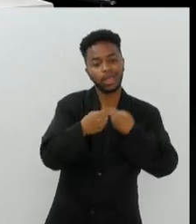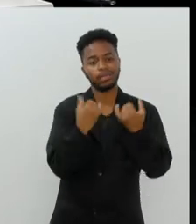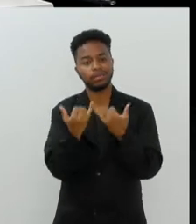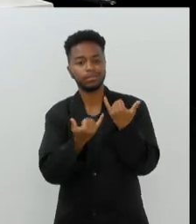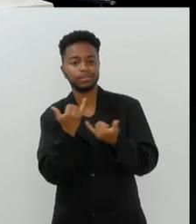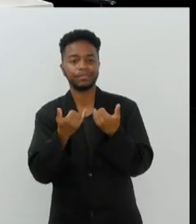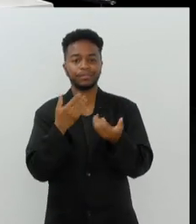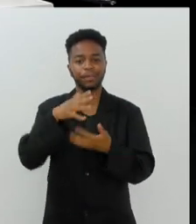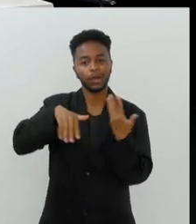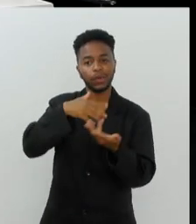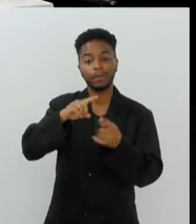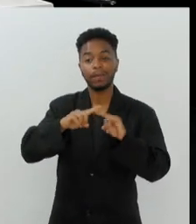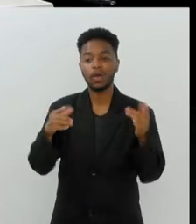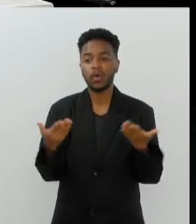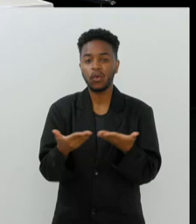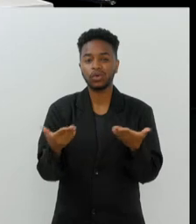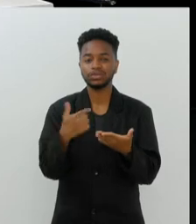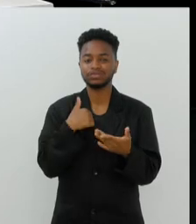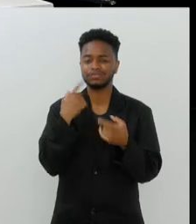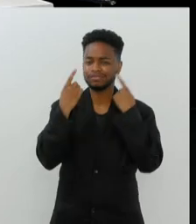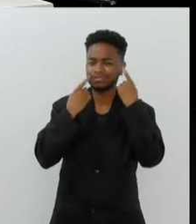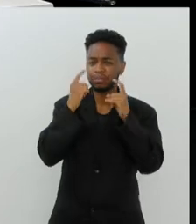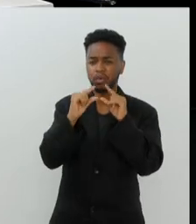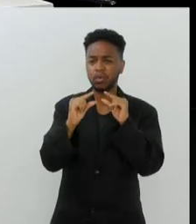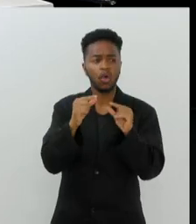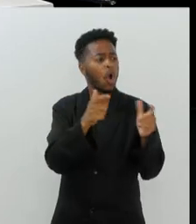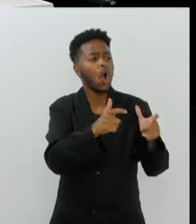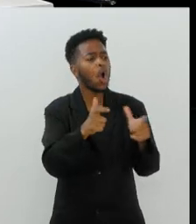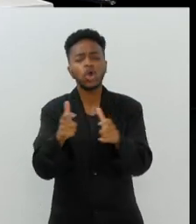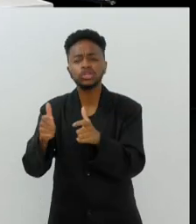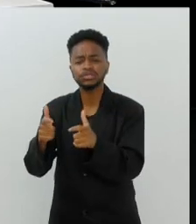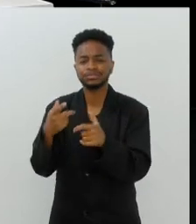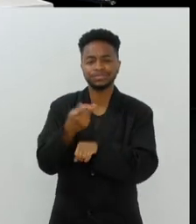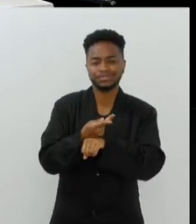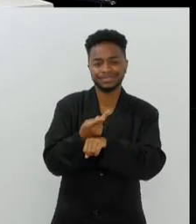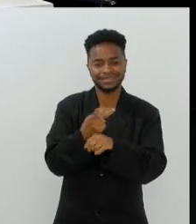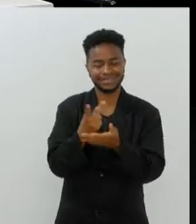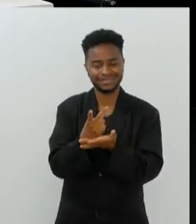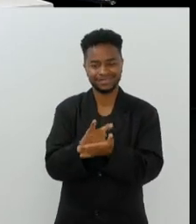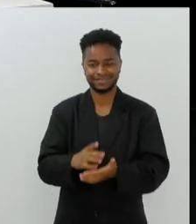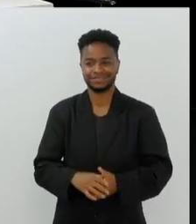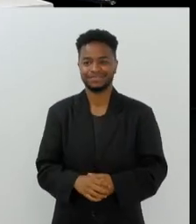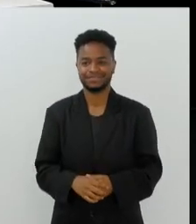fazendo essa bagunça, e hoje eu já fico meio que desesperado. Eu olho, cadê o Rio?